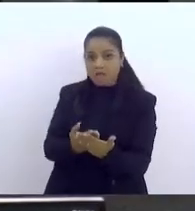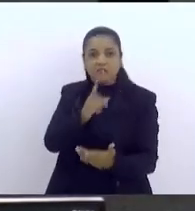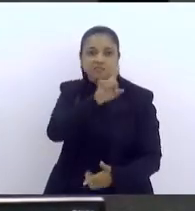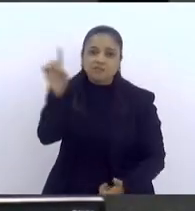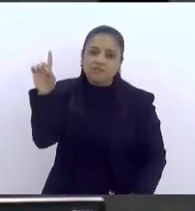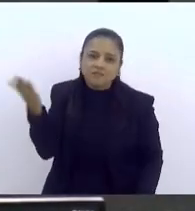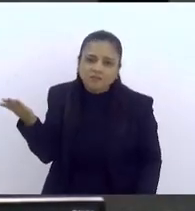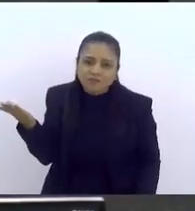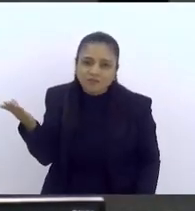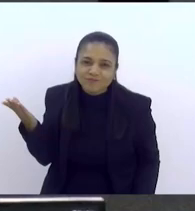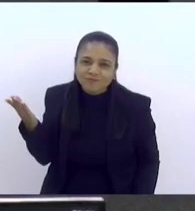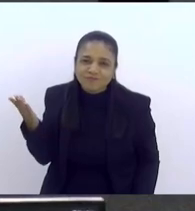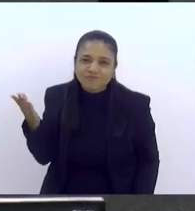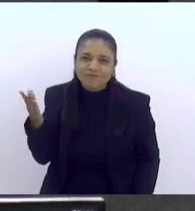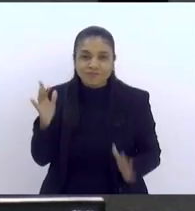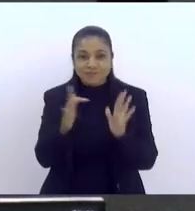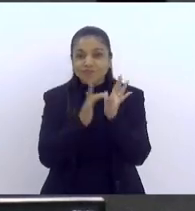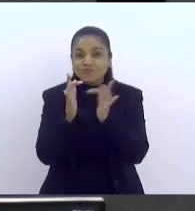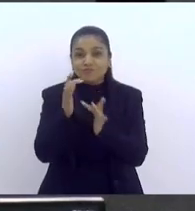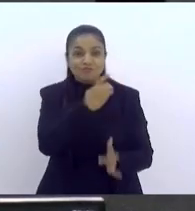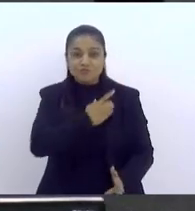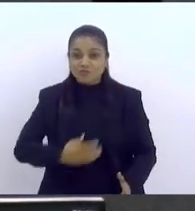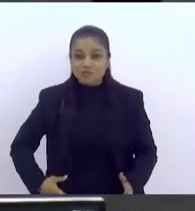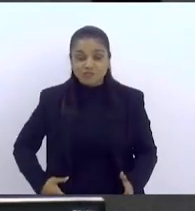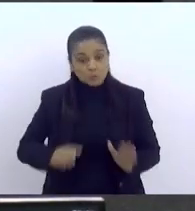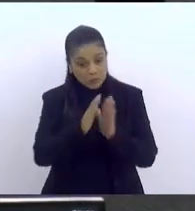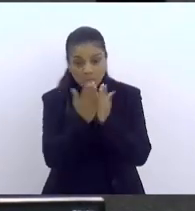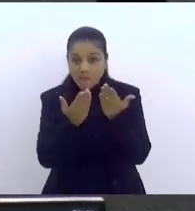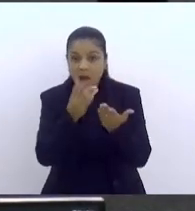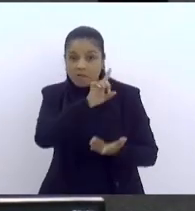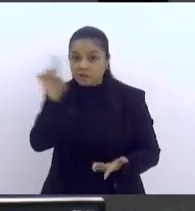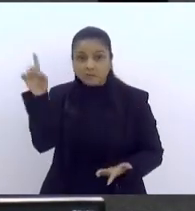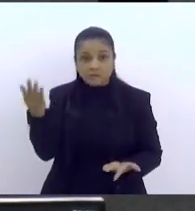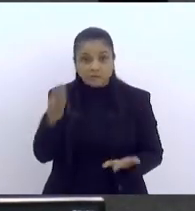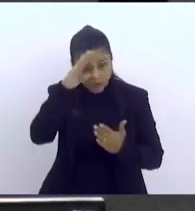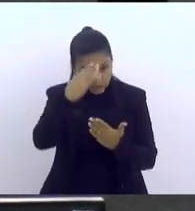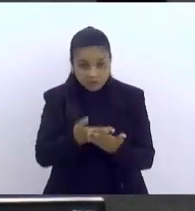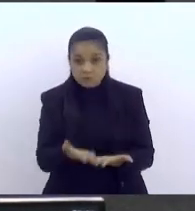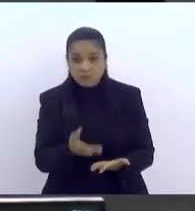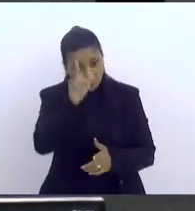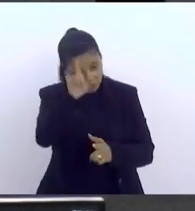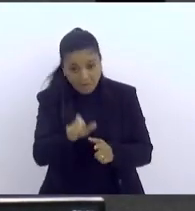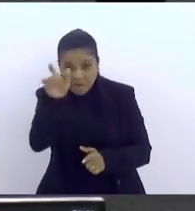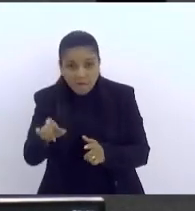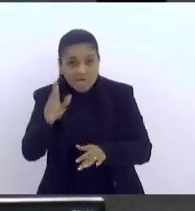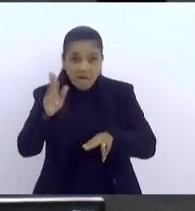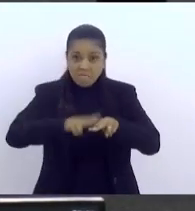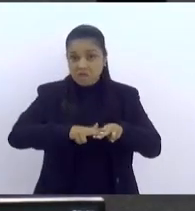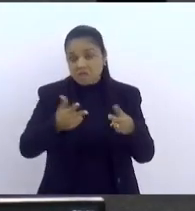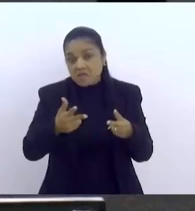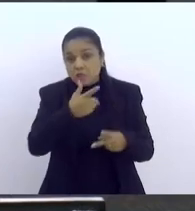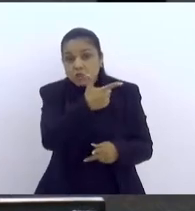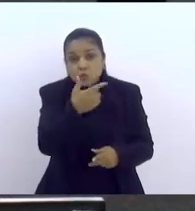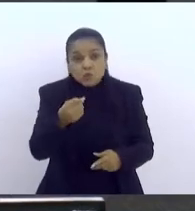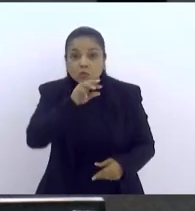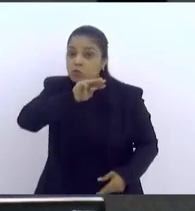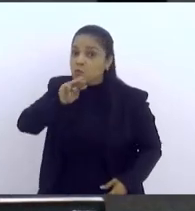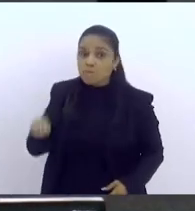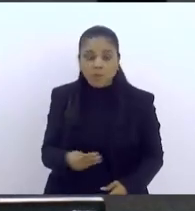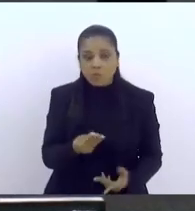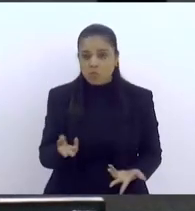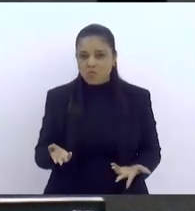Deus, em Jesus Cristo e na palavra. Então, é uma